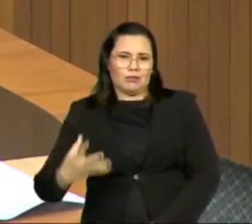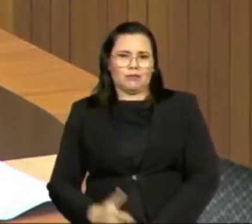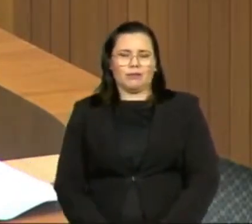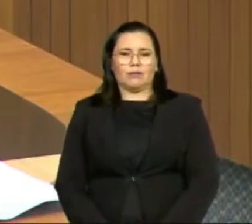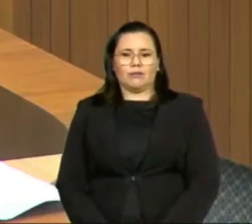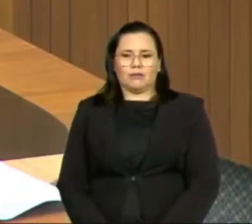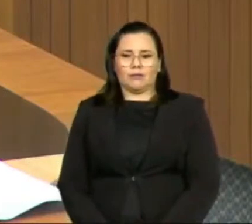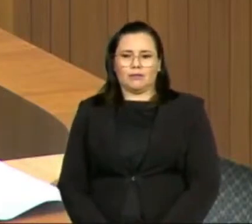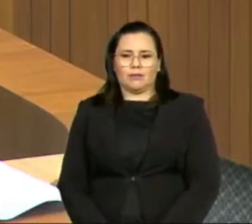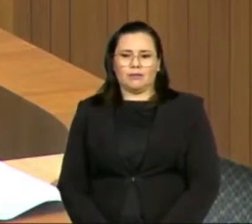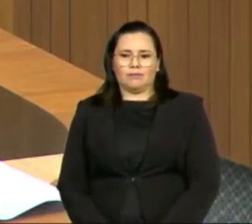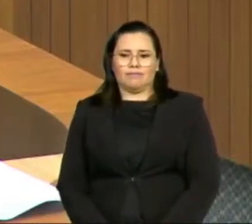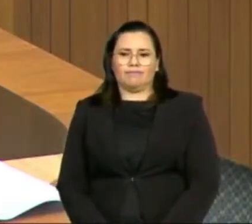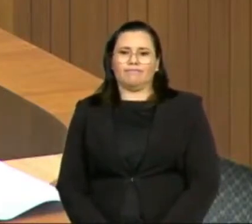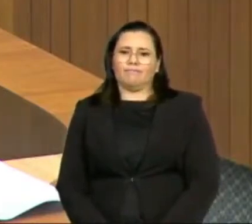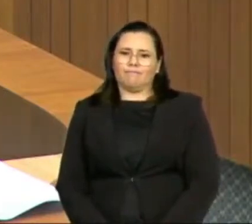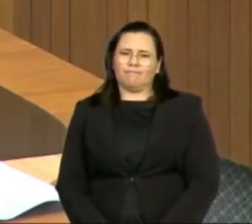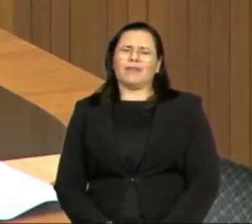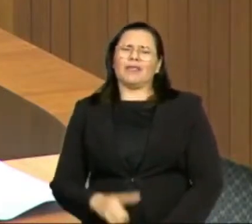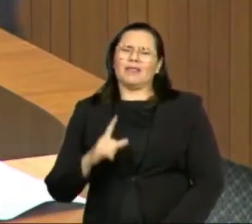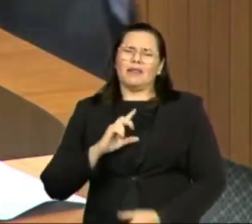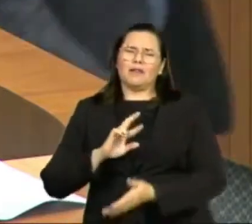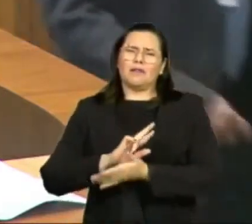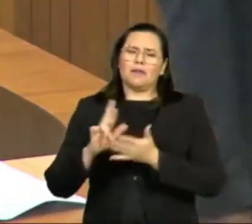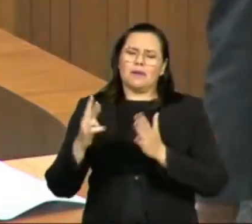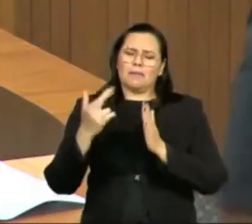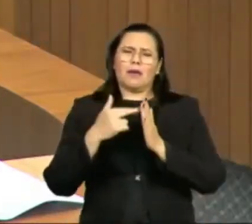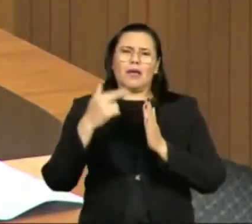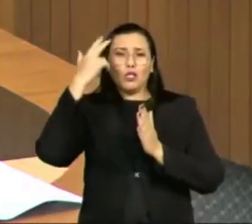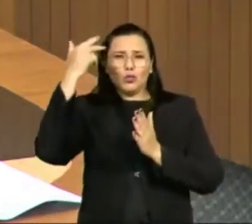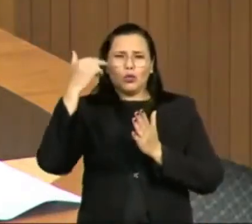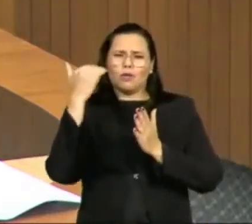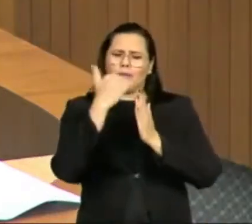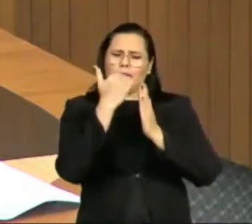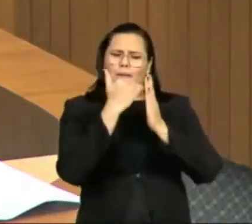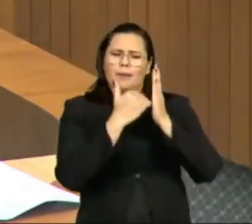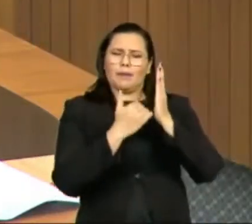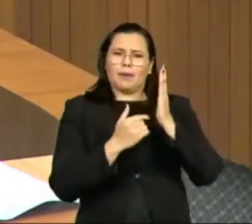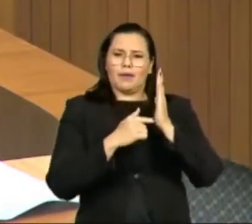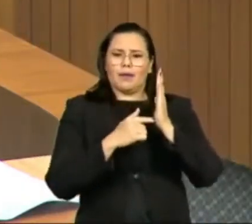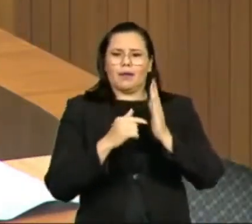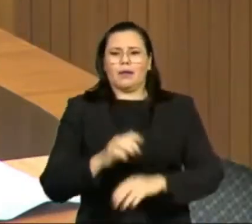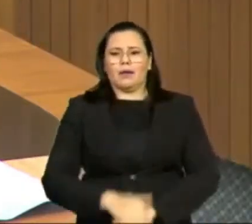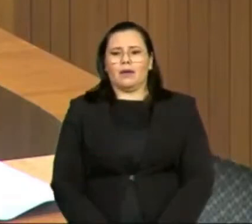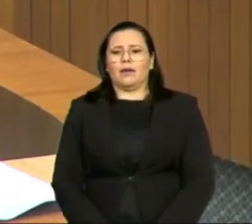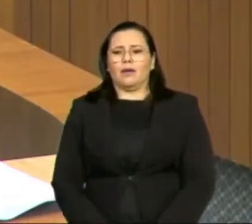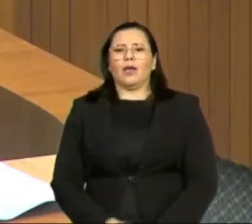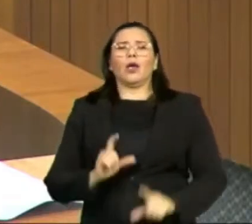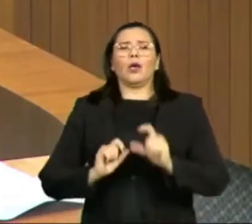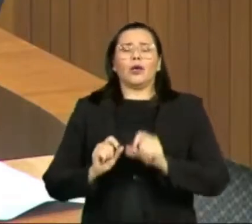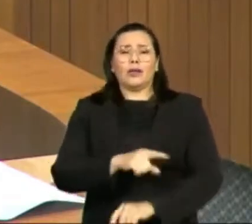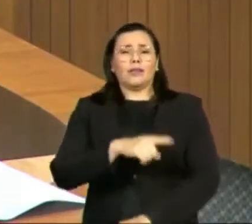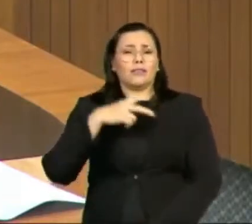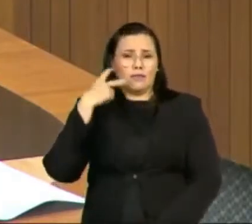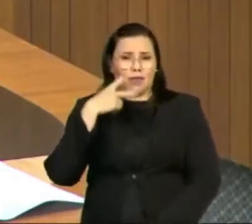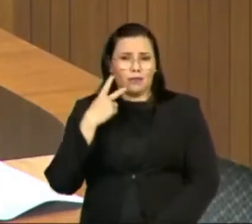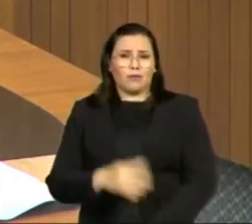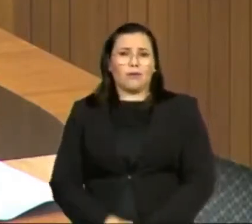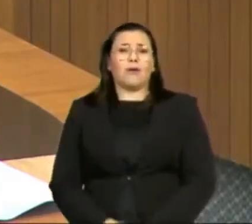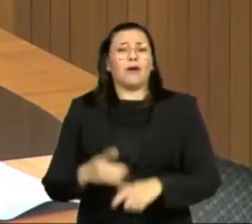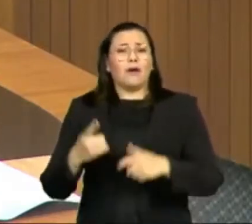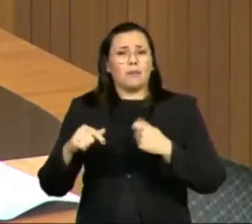caçado pela Câmara de Vereadores tem que sair da vida pública, porque não tem lugar na vida pública para